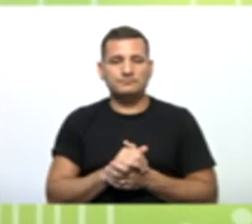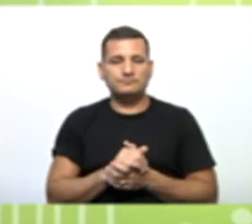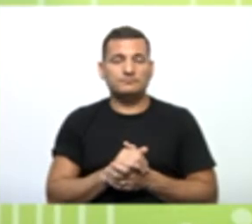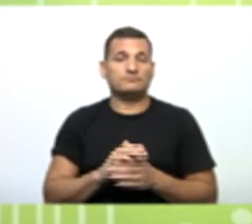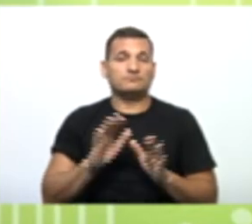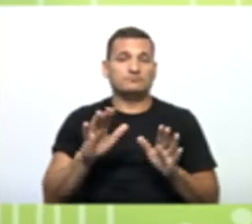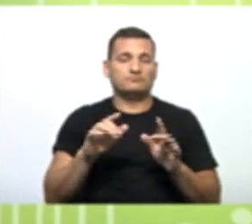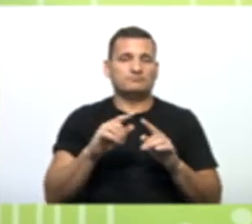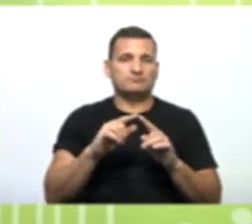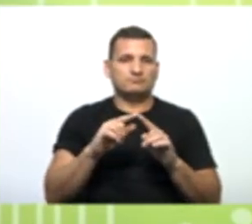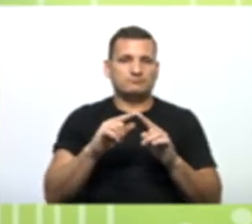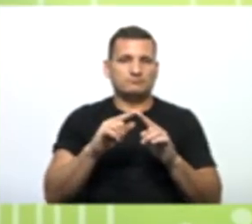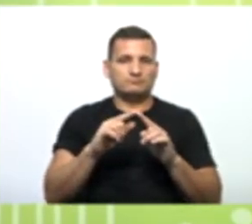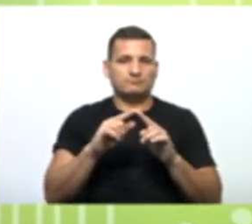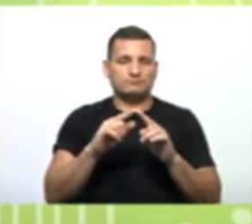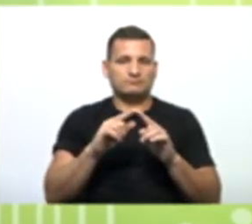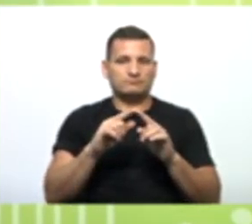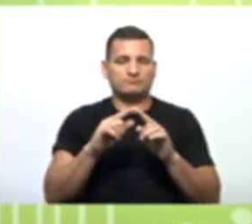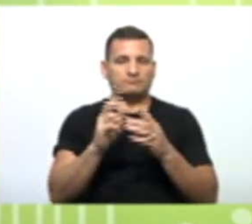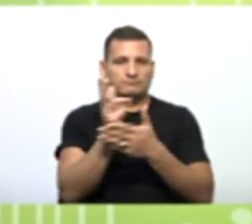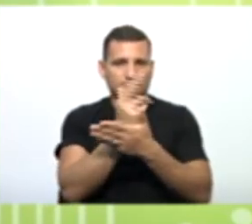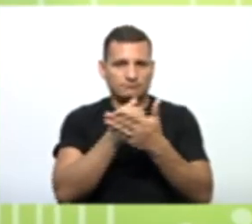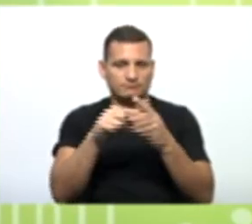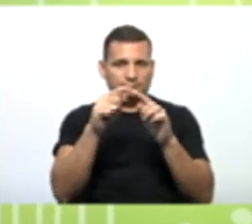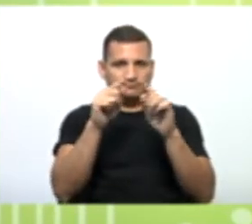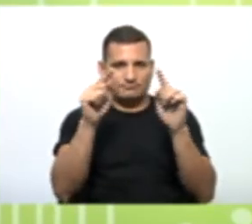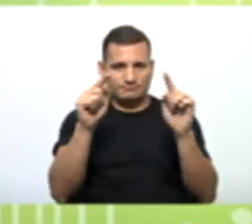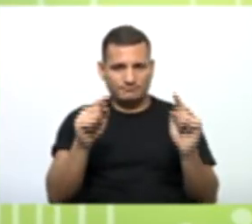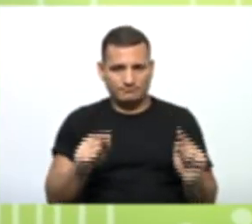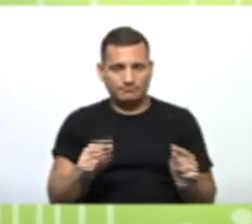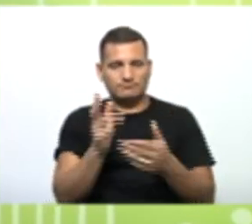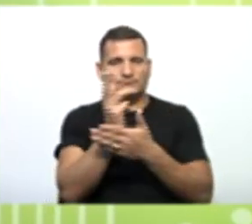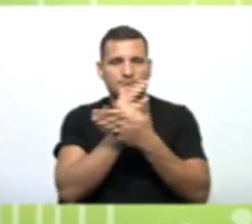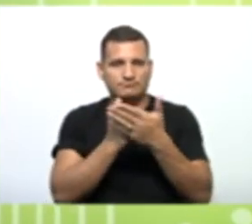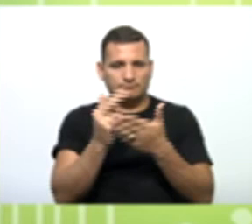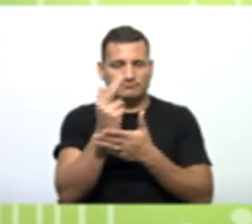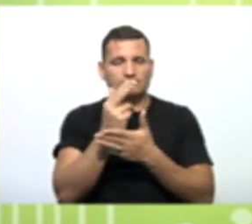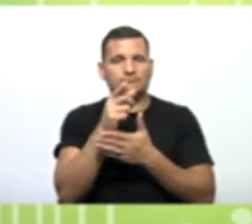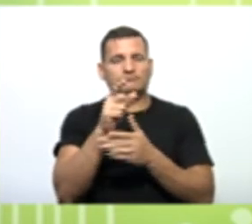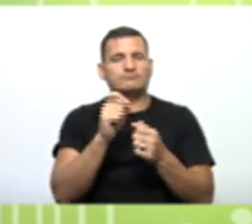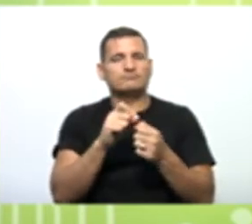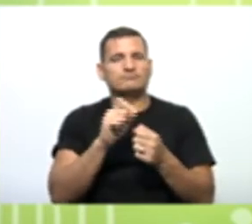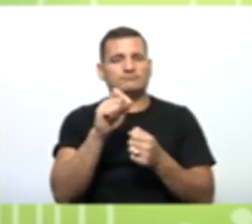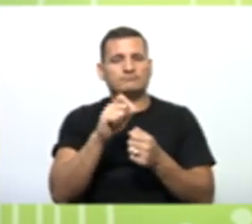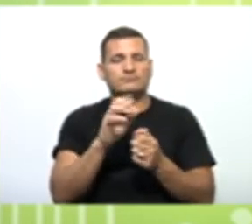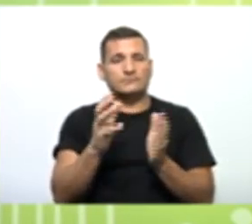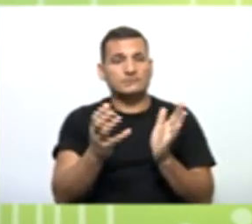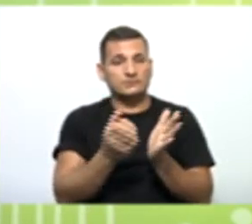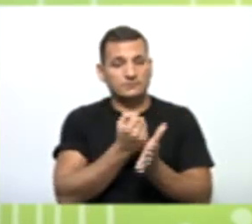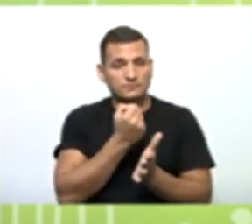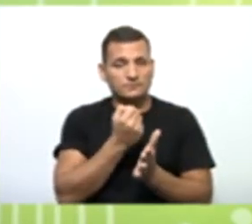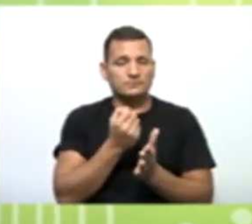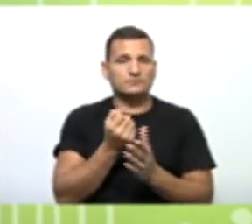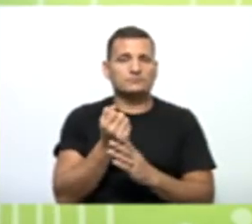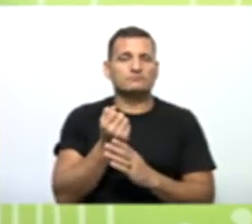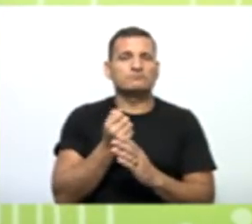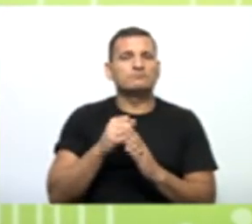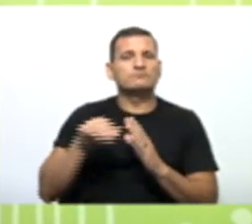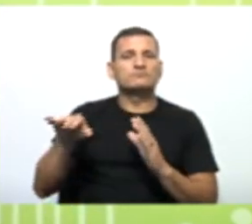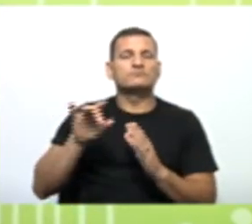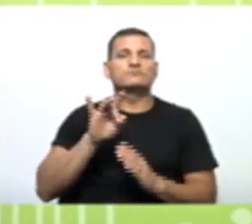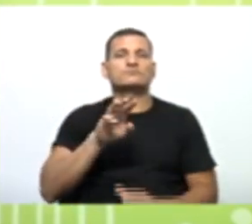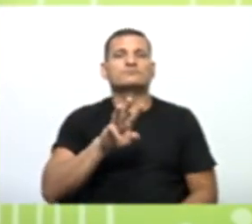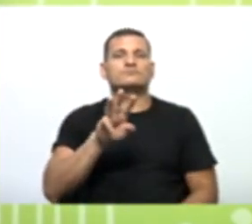o layout, a ideia, aí no Wireframe, você vai fazer o quê? Você vai salvar e vai enviar só o link, assim como